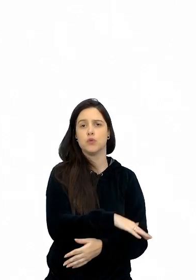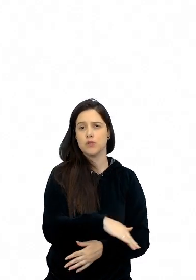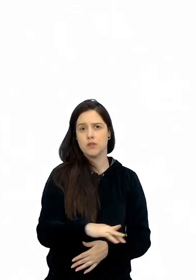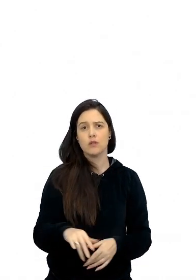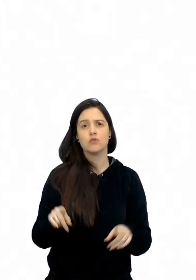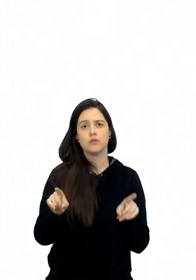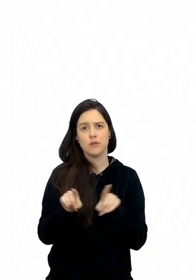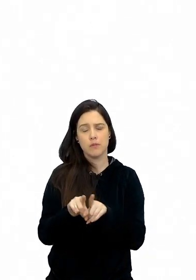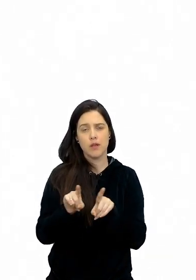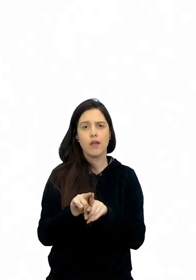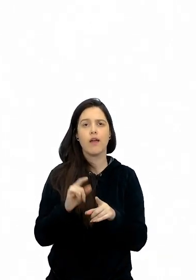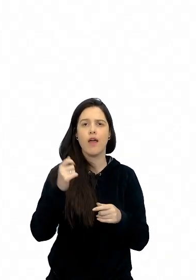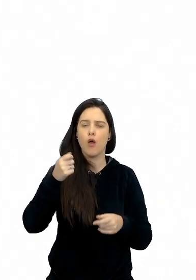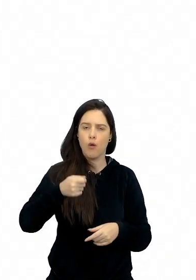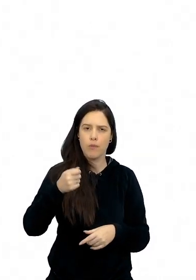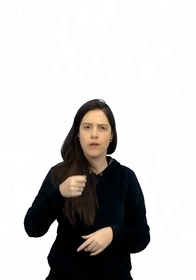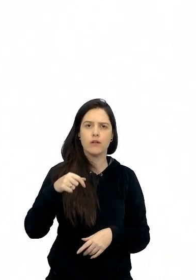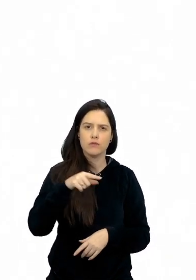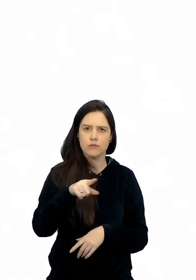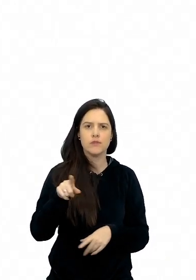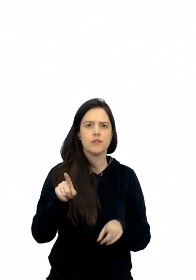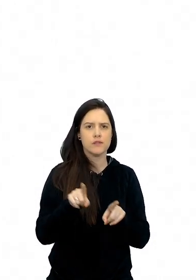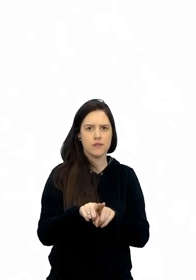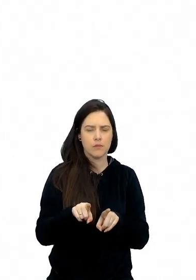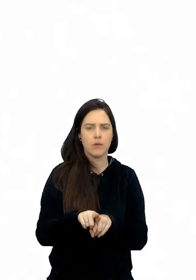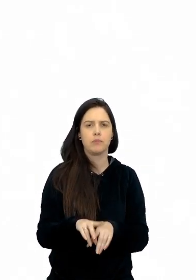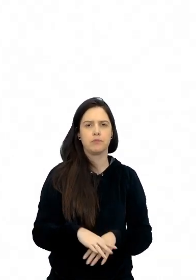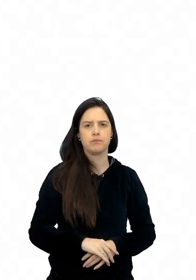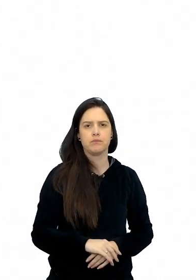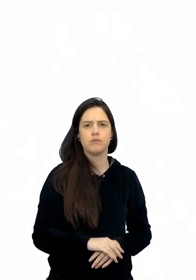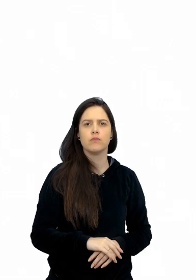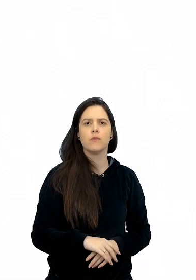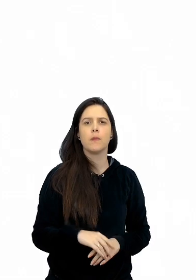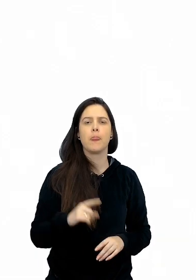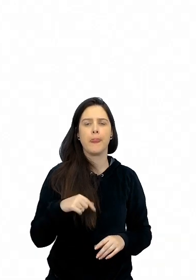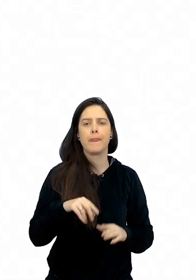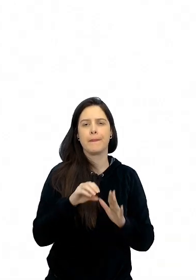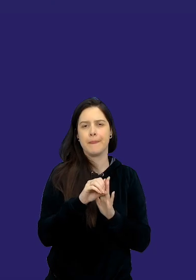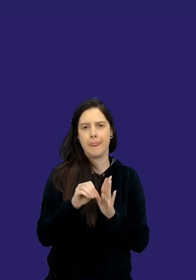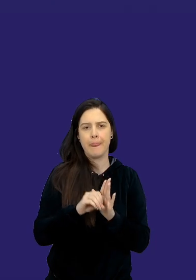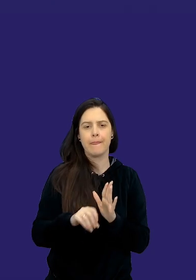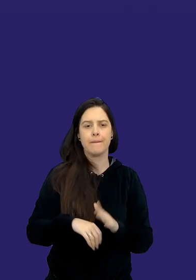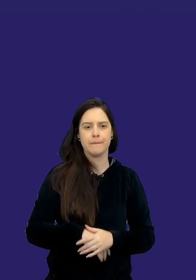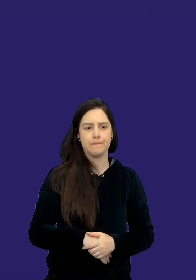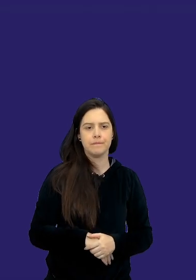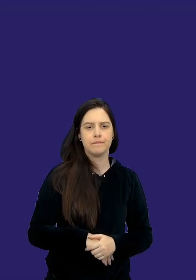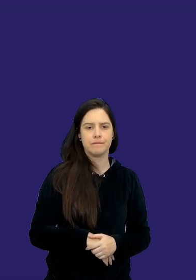gente tem comentado aqui com vocês é sobre os erros.